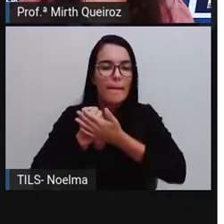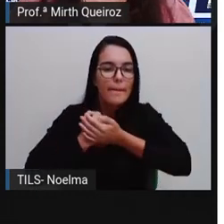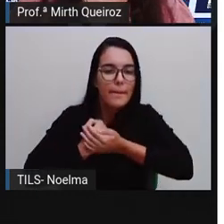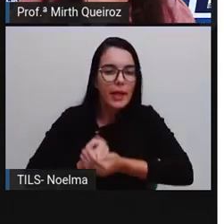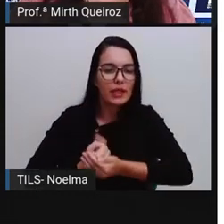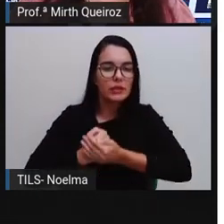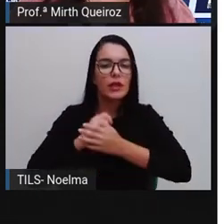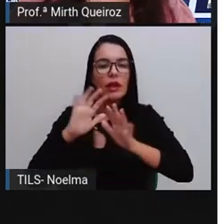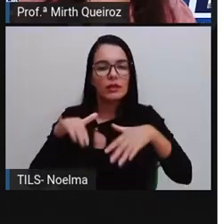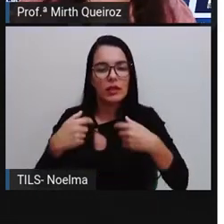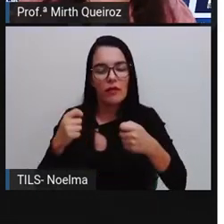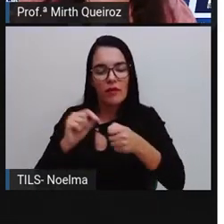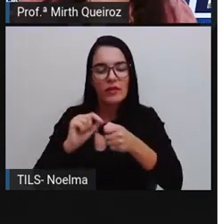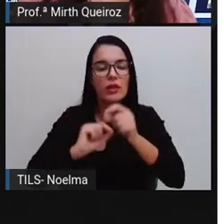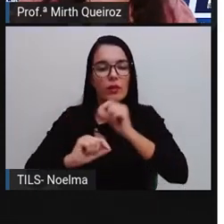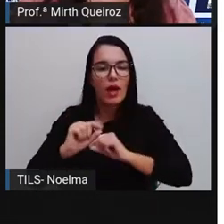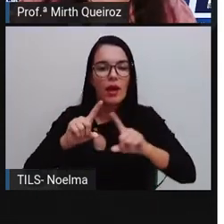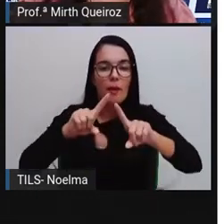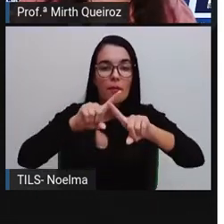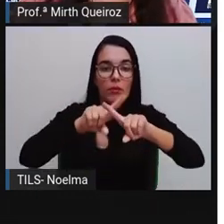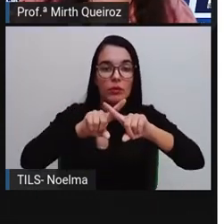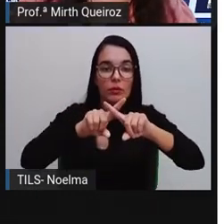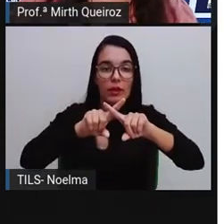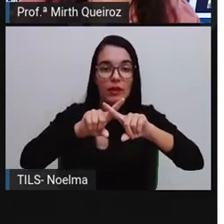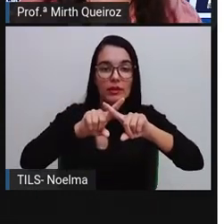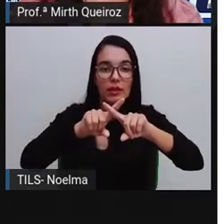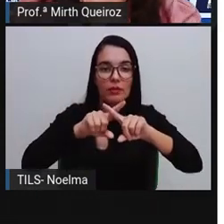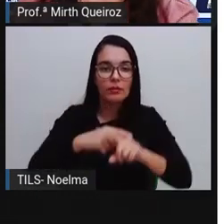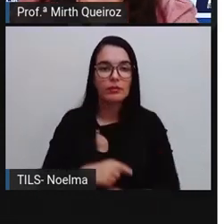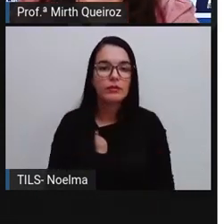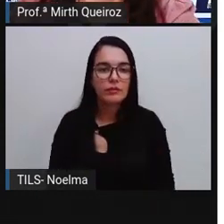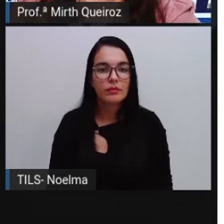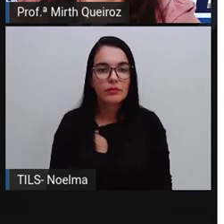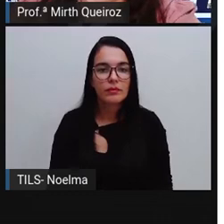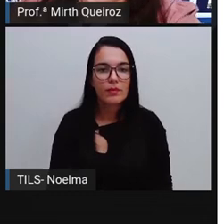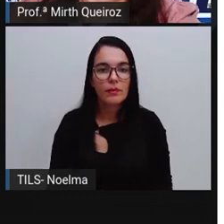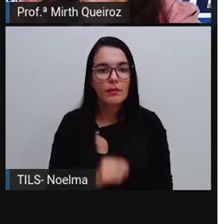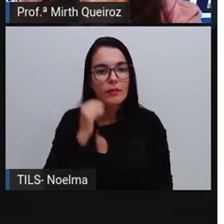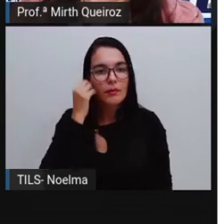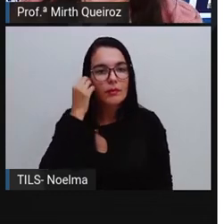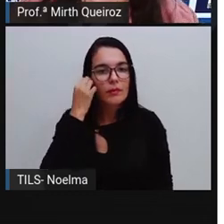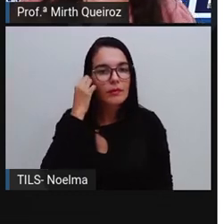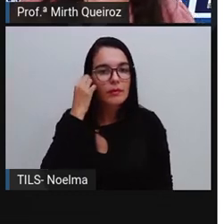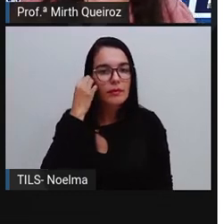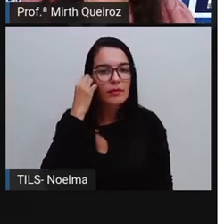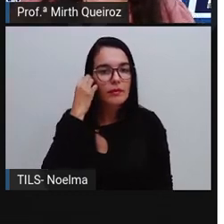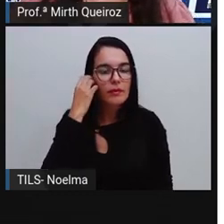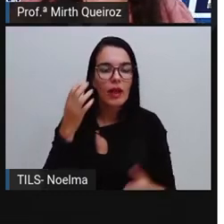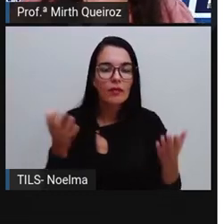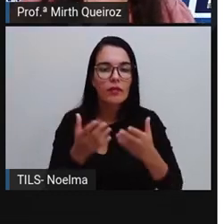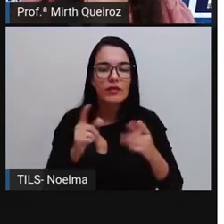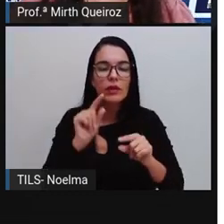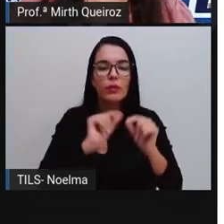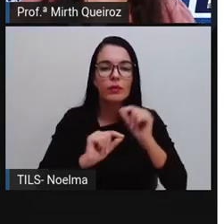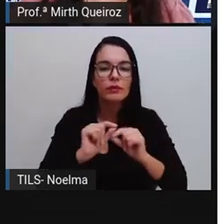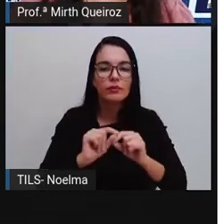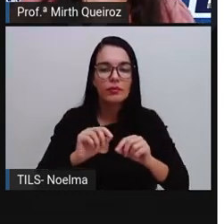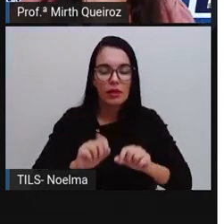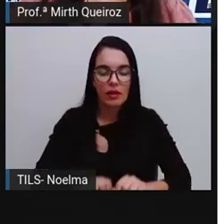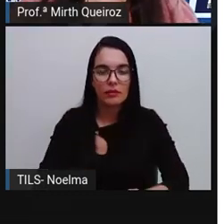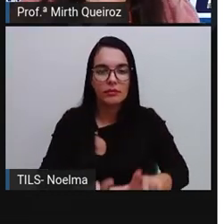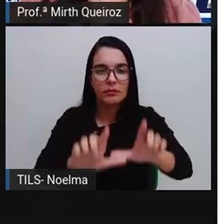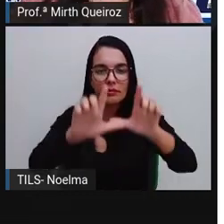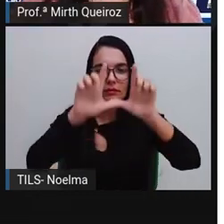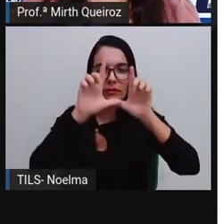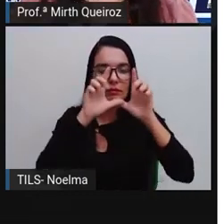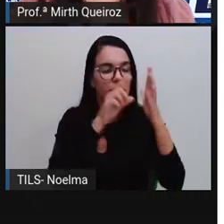quê? Uma multiplicação. Eu vou colocar aqui a calculadora, vou compartilhar a calculadora com vocês para que a gente